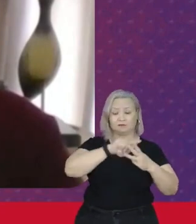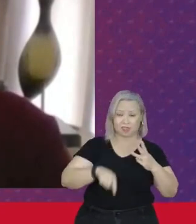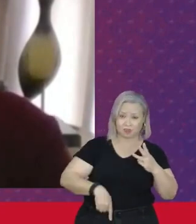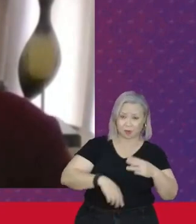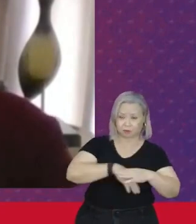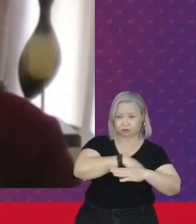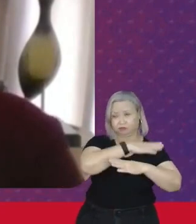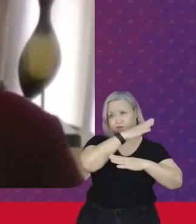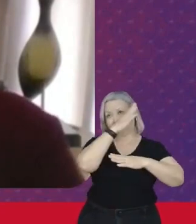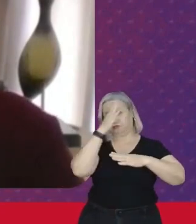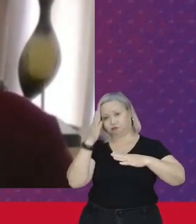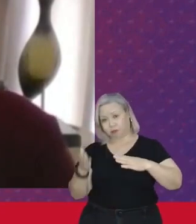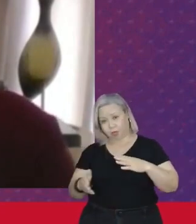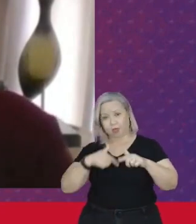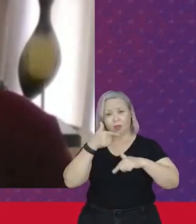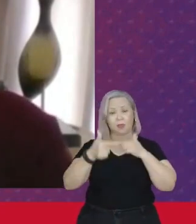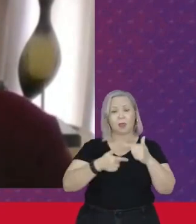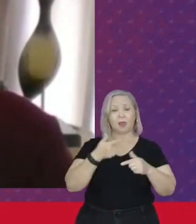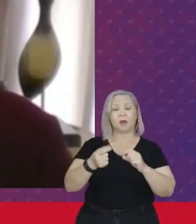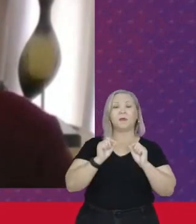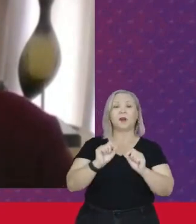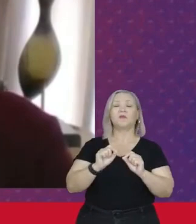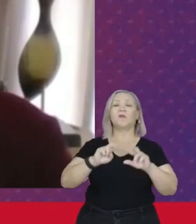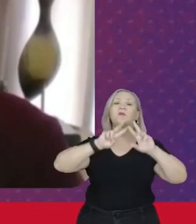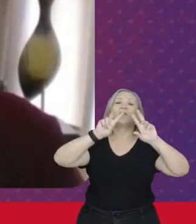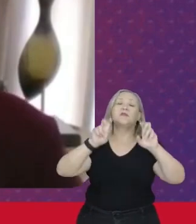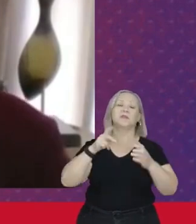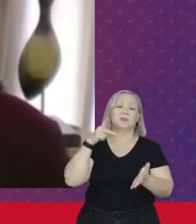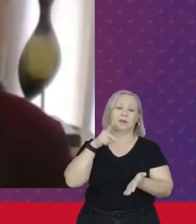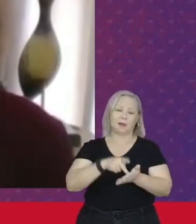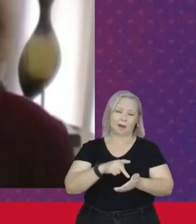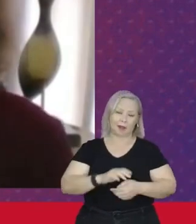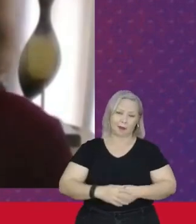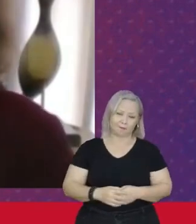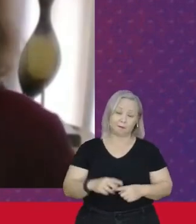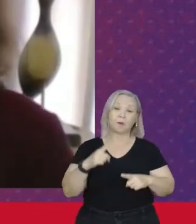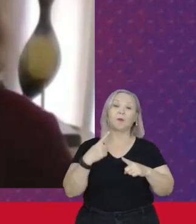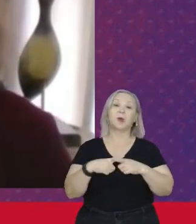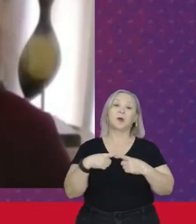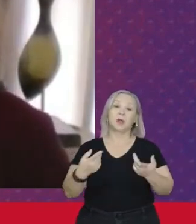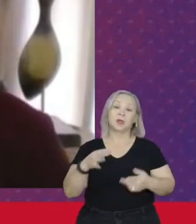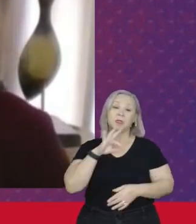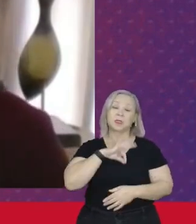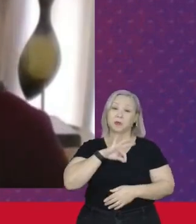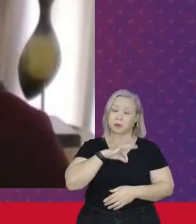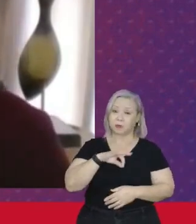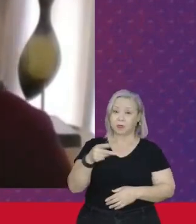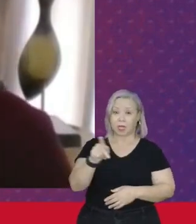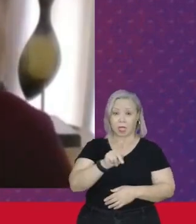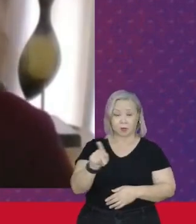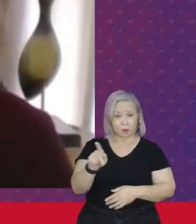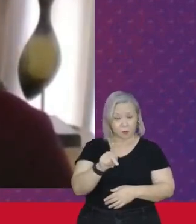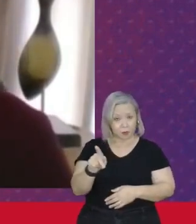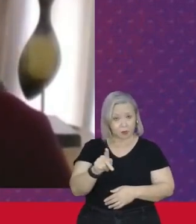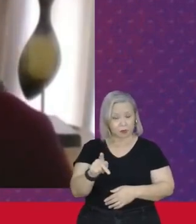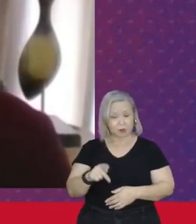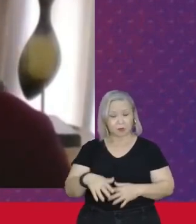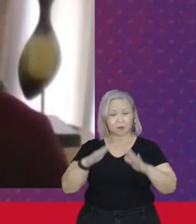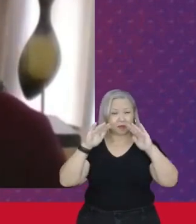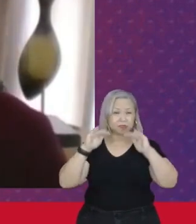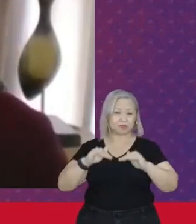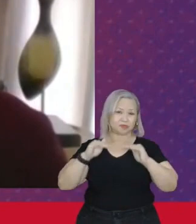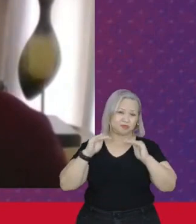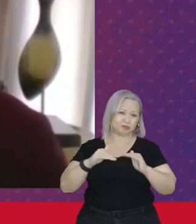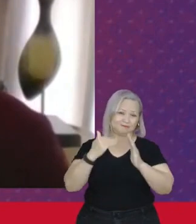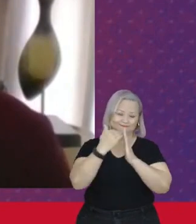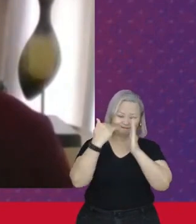às vezes, como um fator na nossa realidade. Por quê? Os salários de professoras são muito baixos